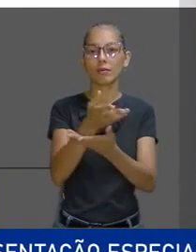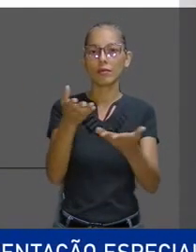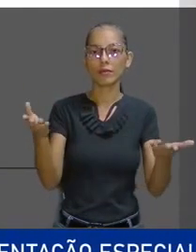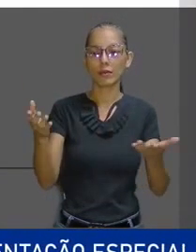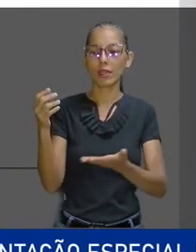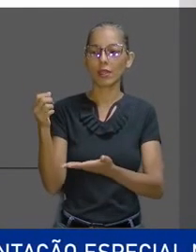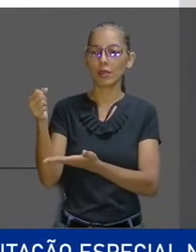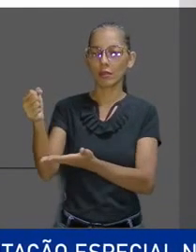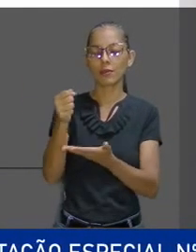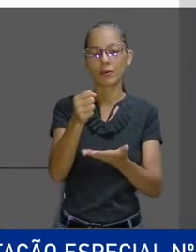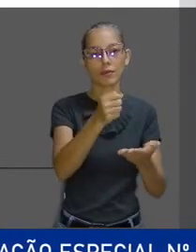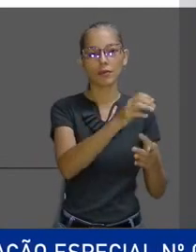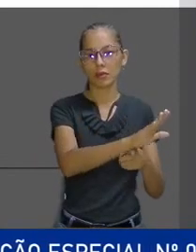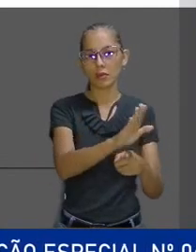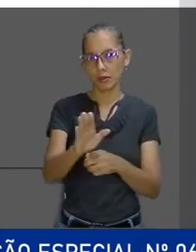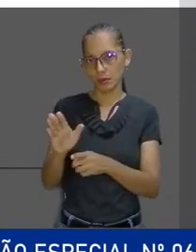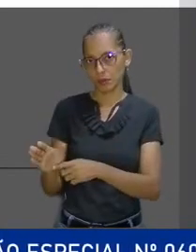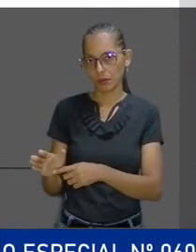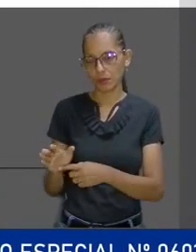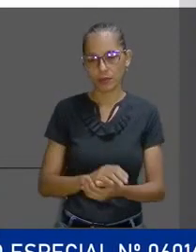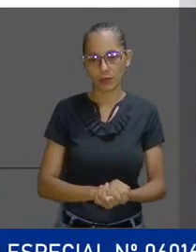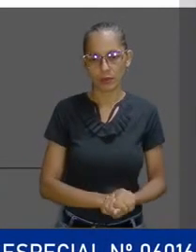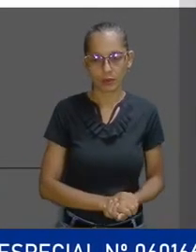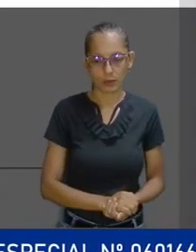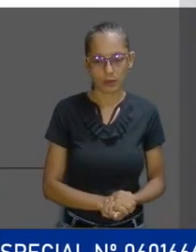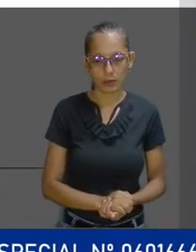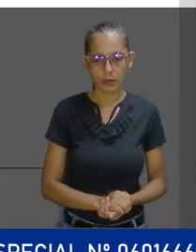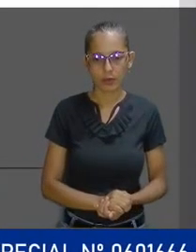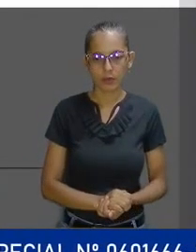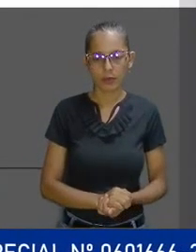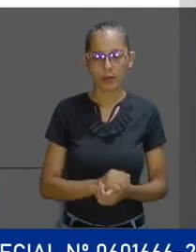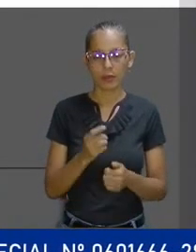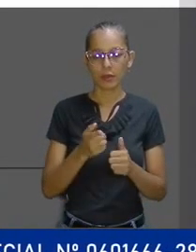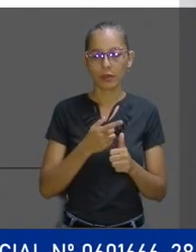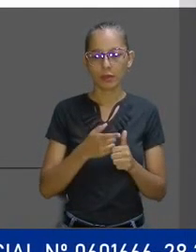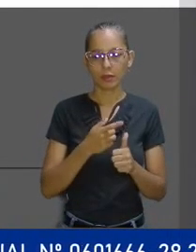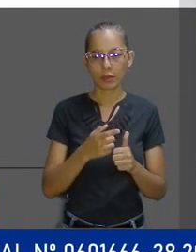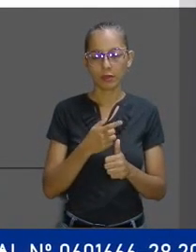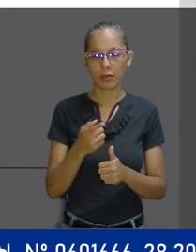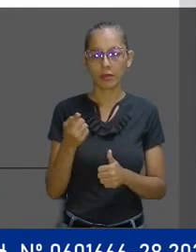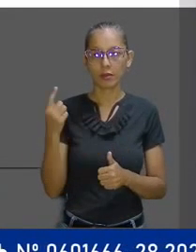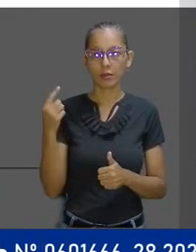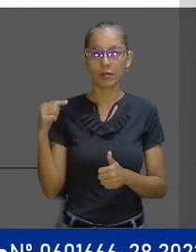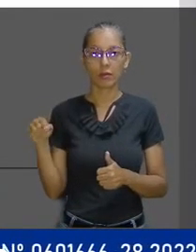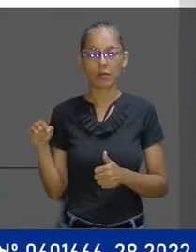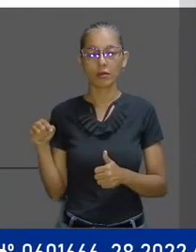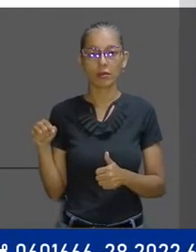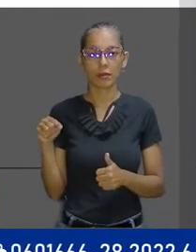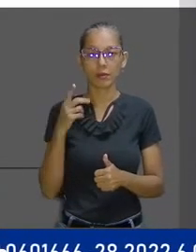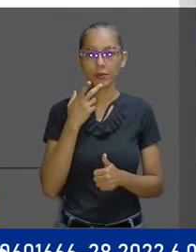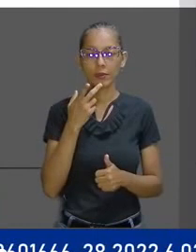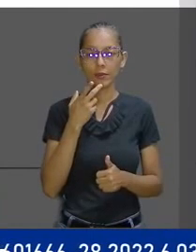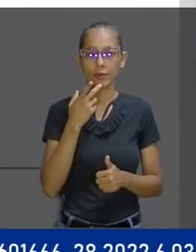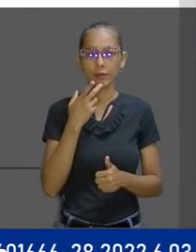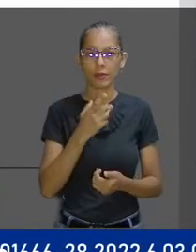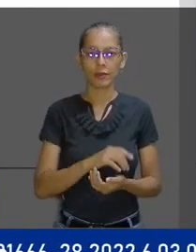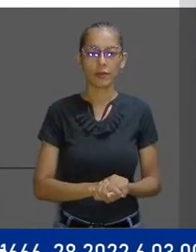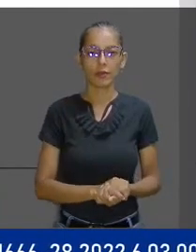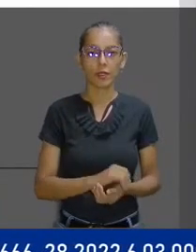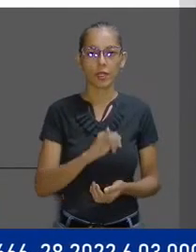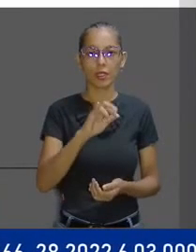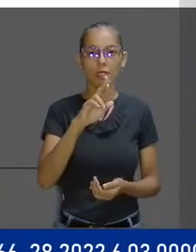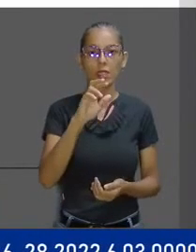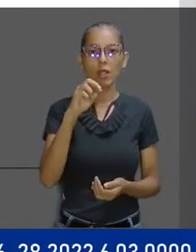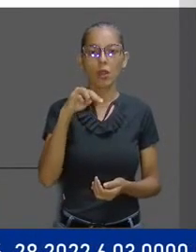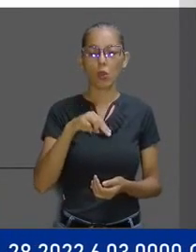Barreto. Adicionalmente, informou que Irlon não teria realizado o pagamento das mercadorias, tendo recebido apenas a informação de quanto